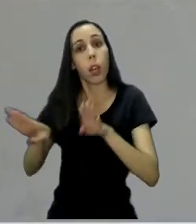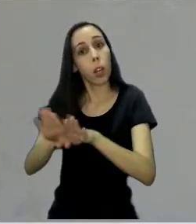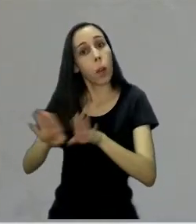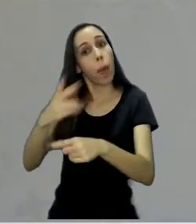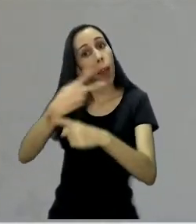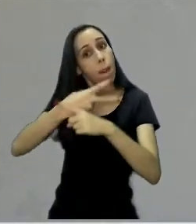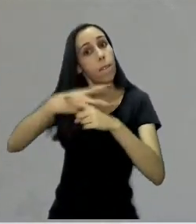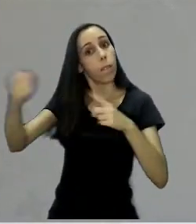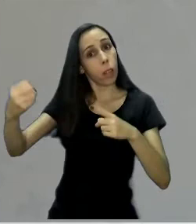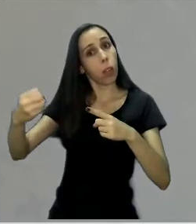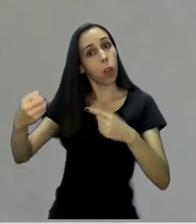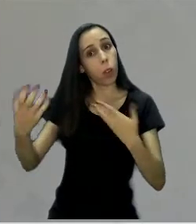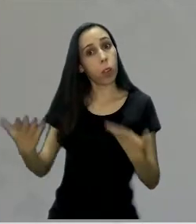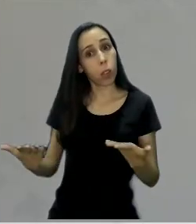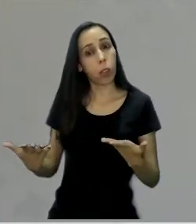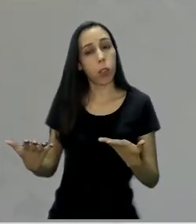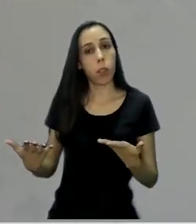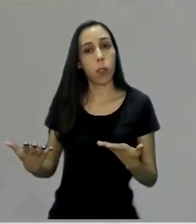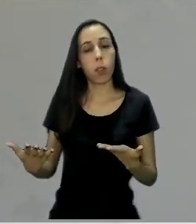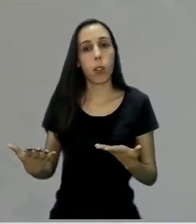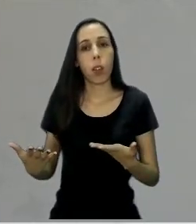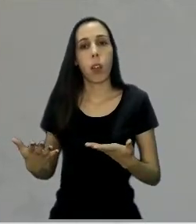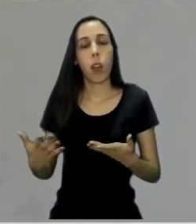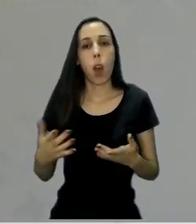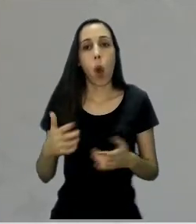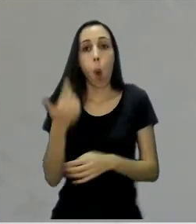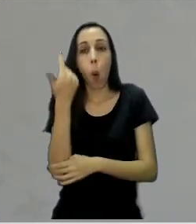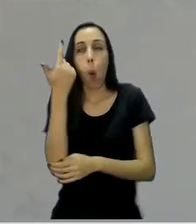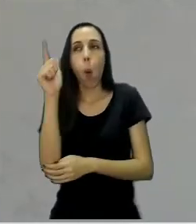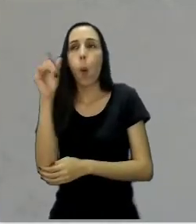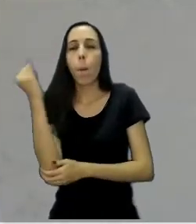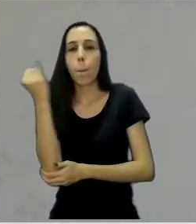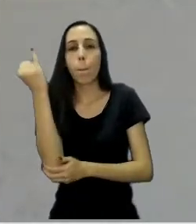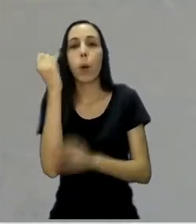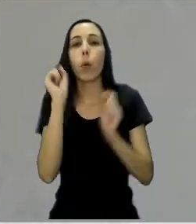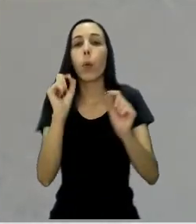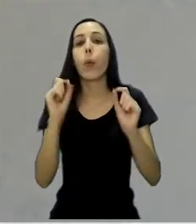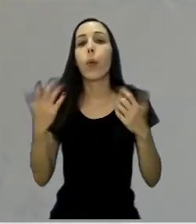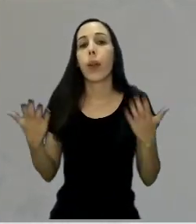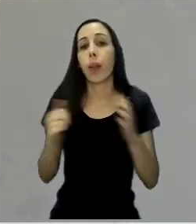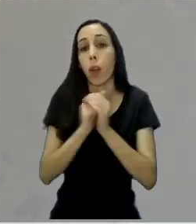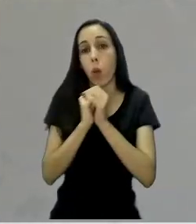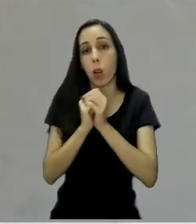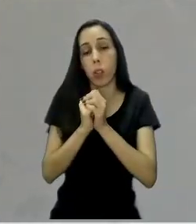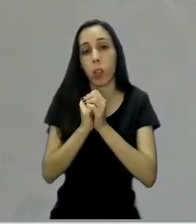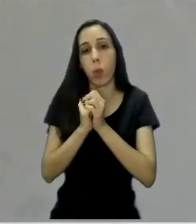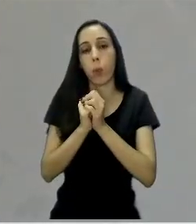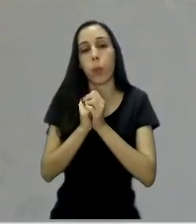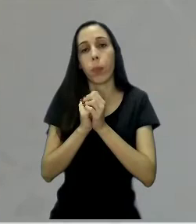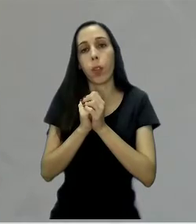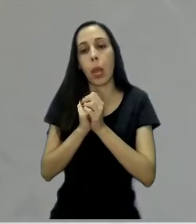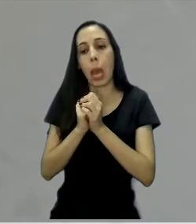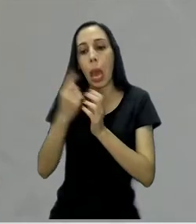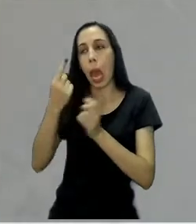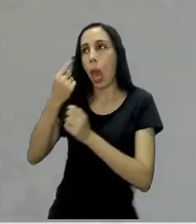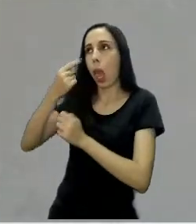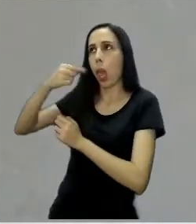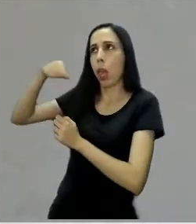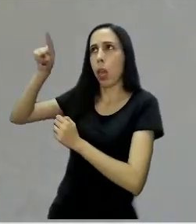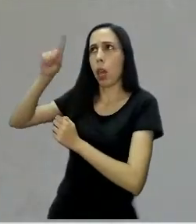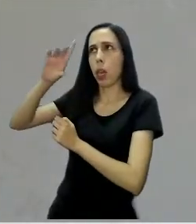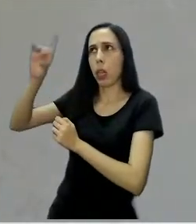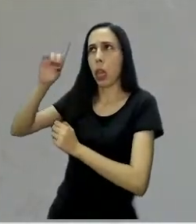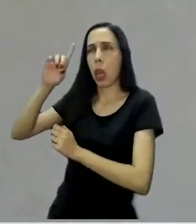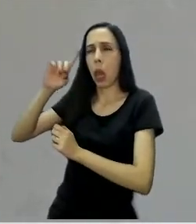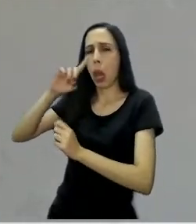também a vitória. Mas outra coisa muito importante na oração, nós